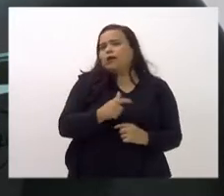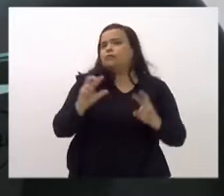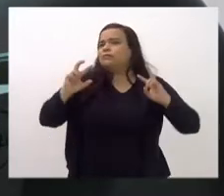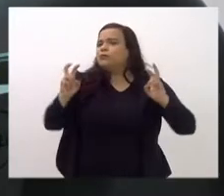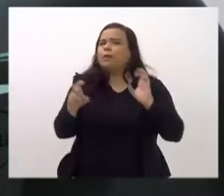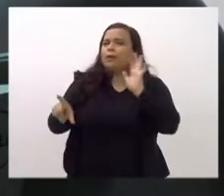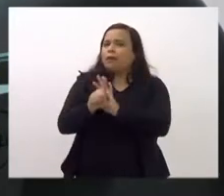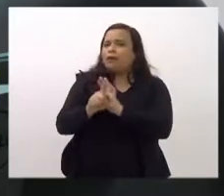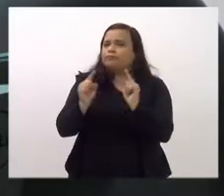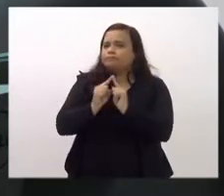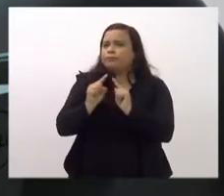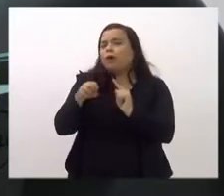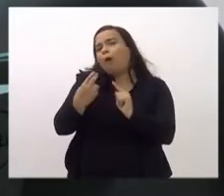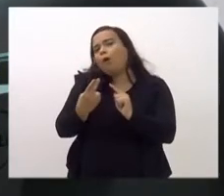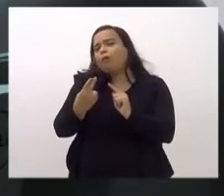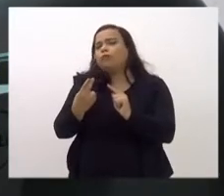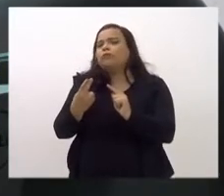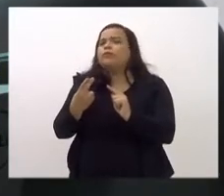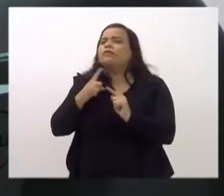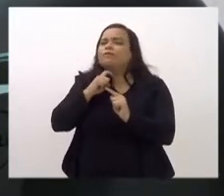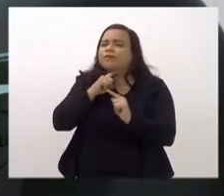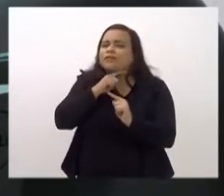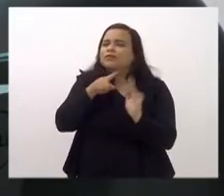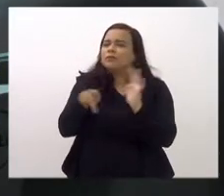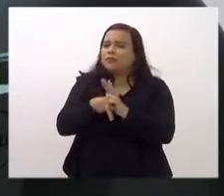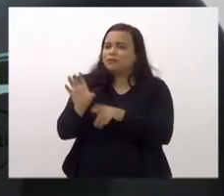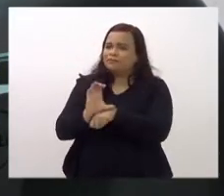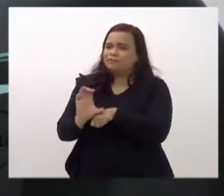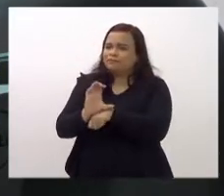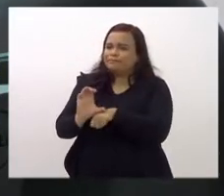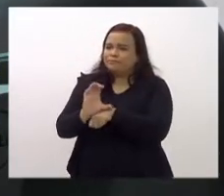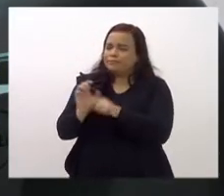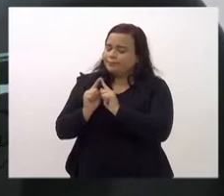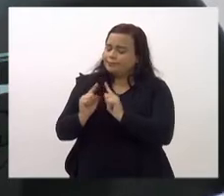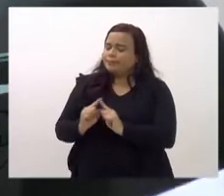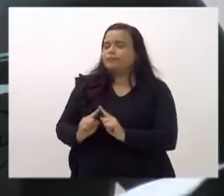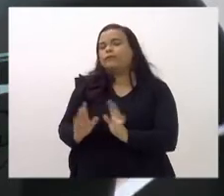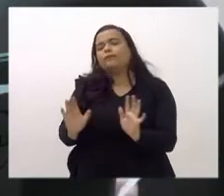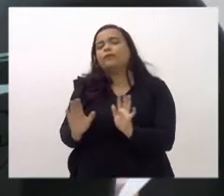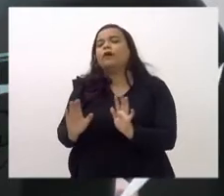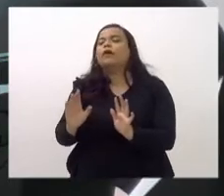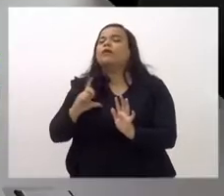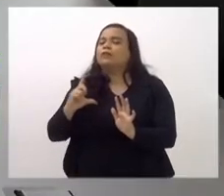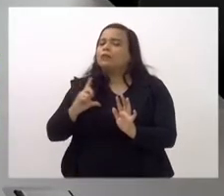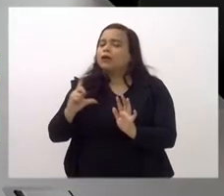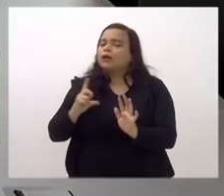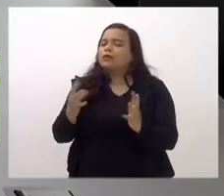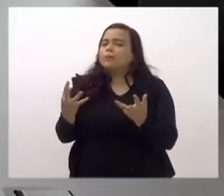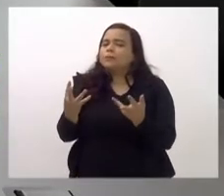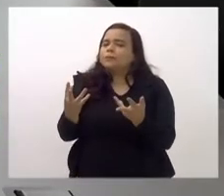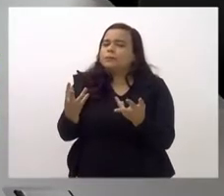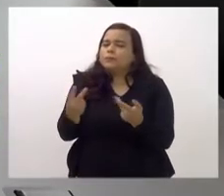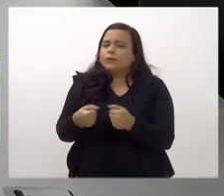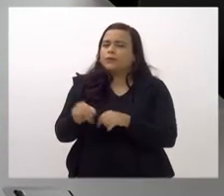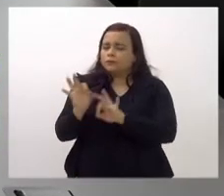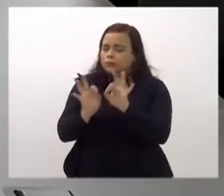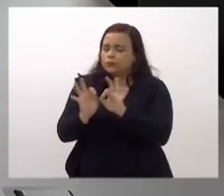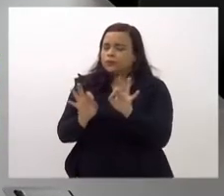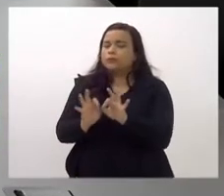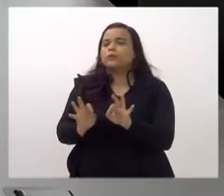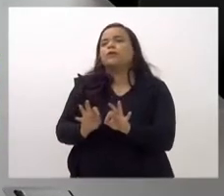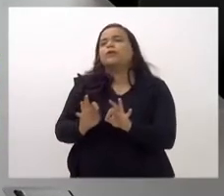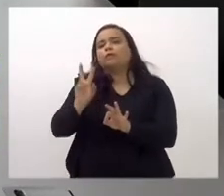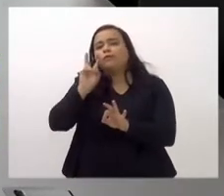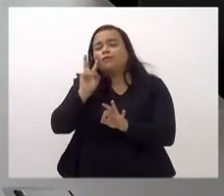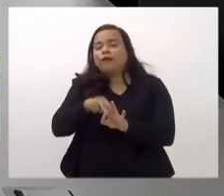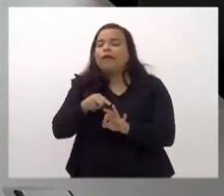vício de constitucionalidade, há um aperfeiçoamento da legislação original que previa o passe livre,